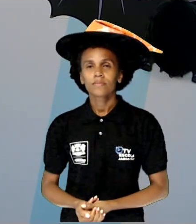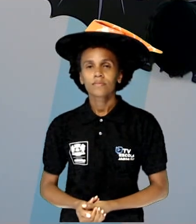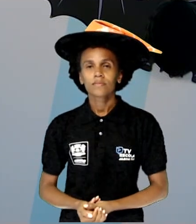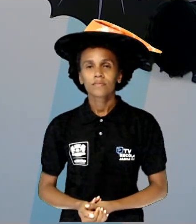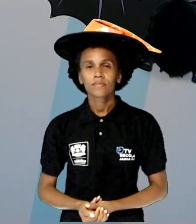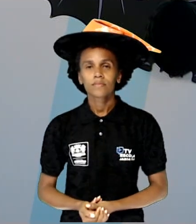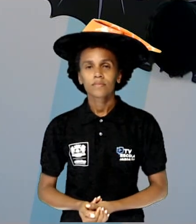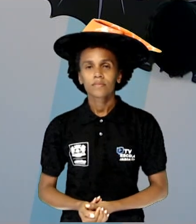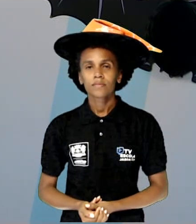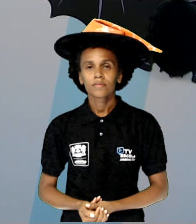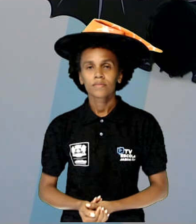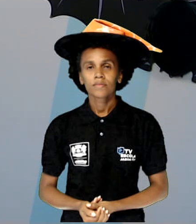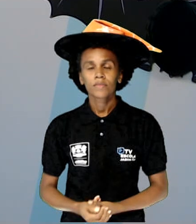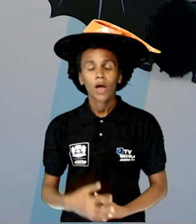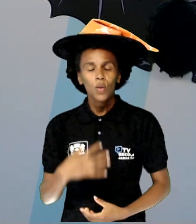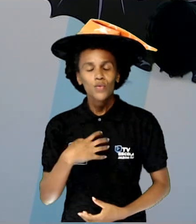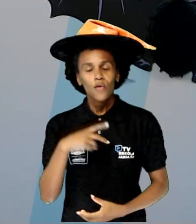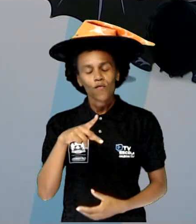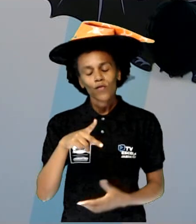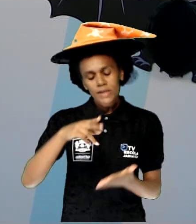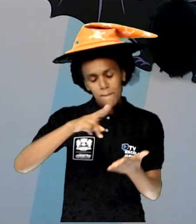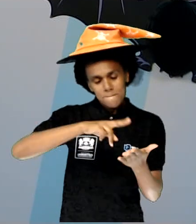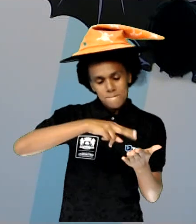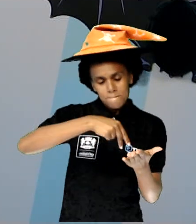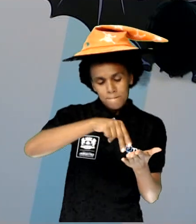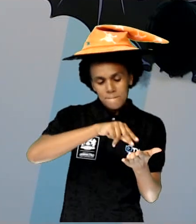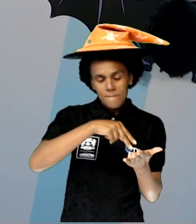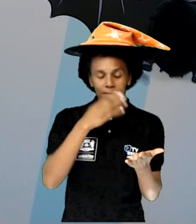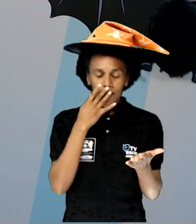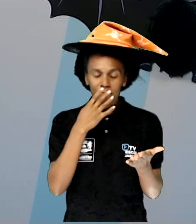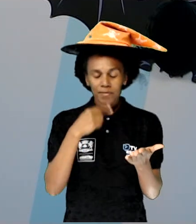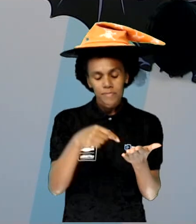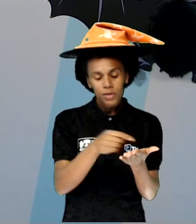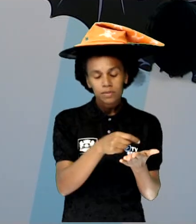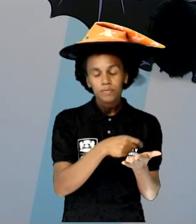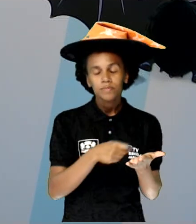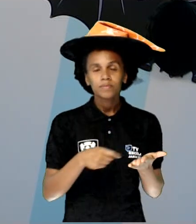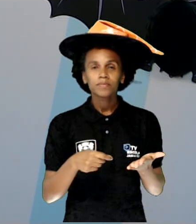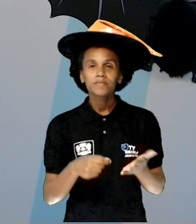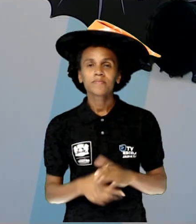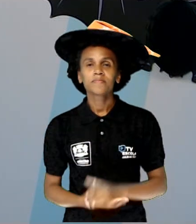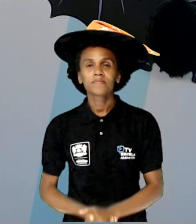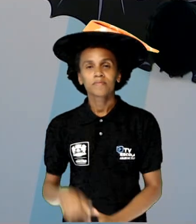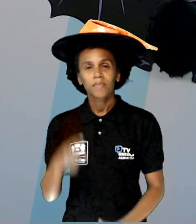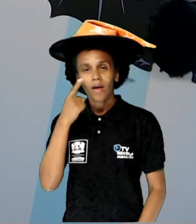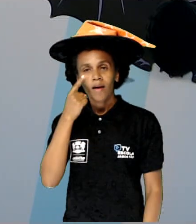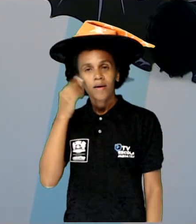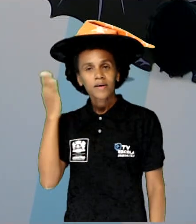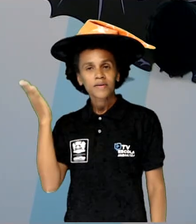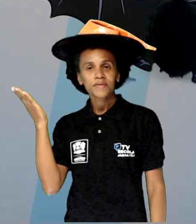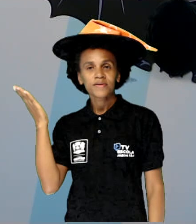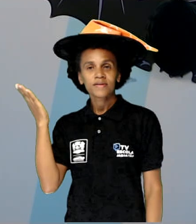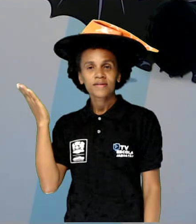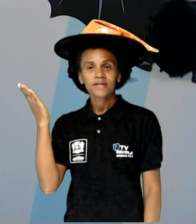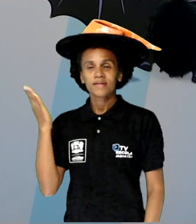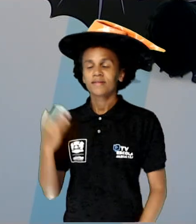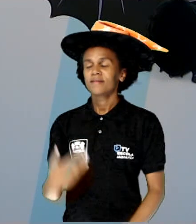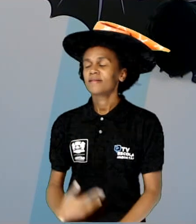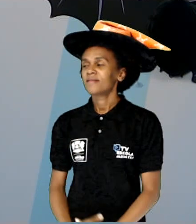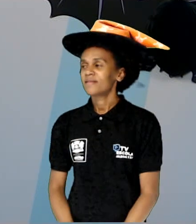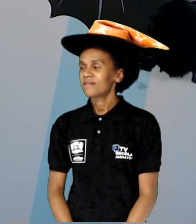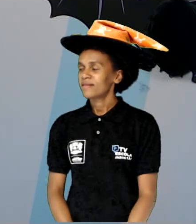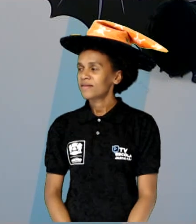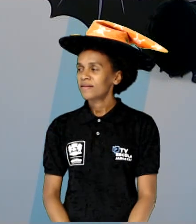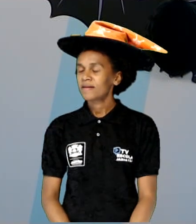pintou e vamos ver como é que fica o já tá ganhando forma nossa estrela pitombinha